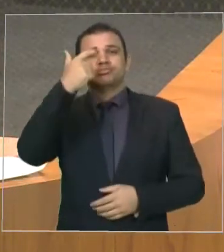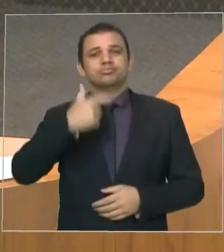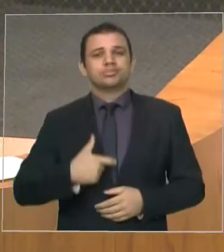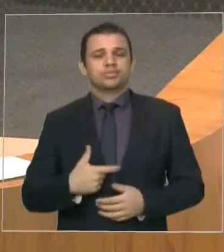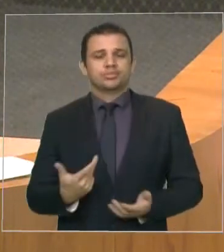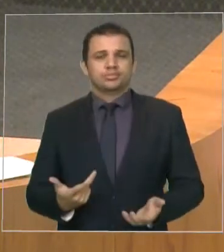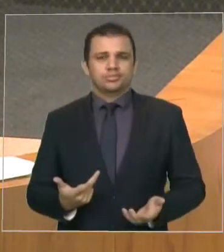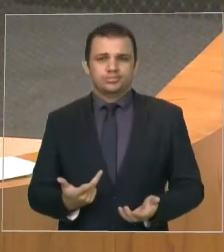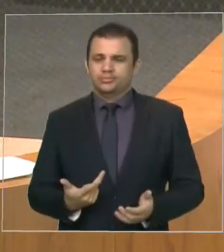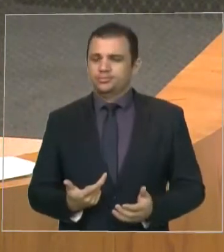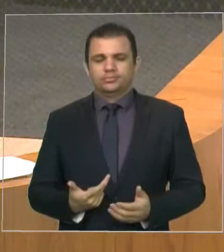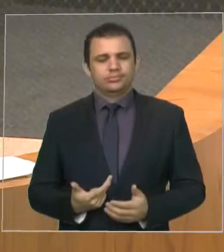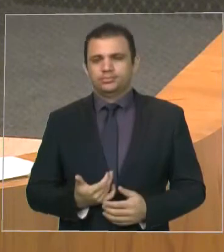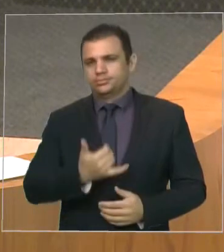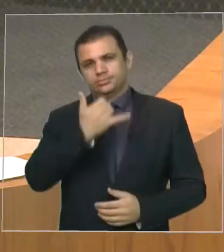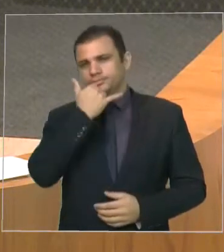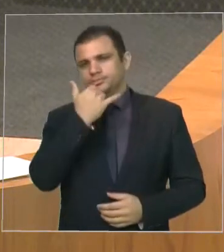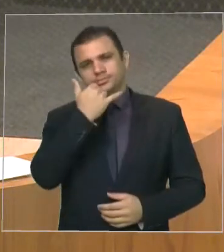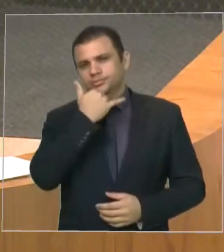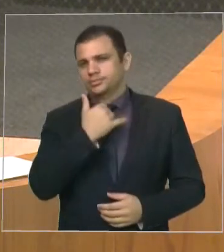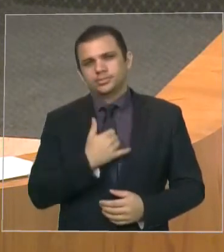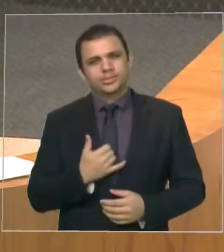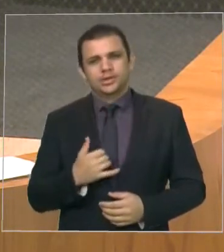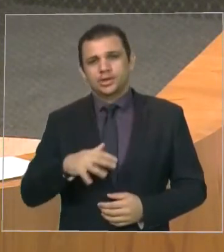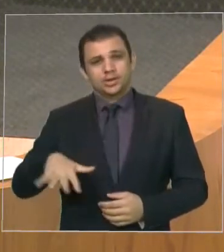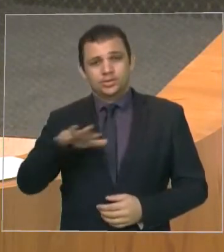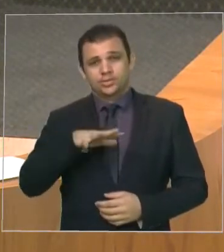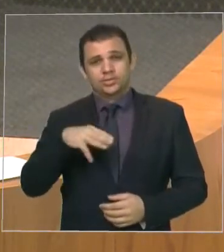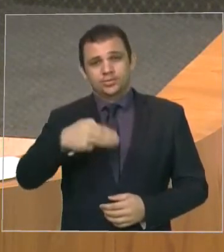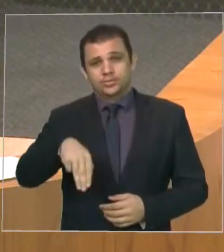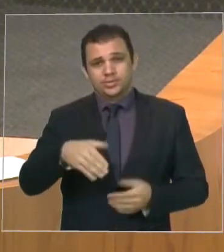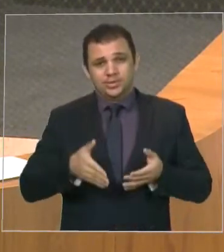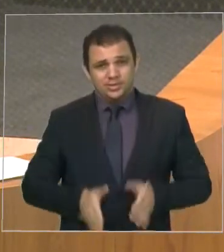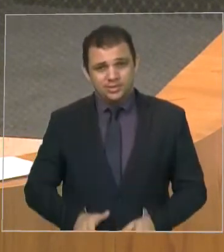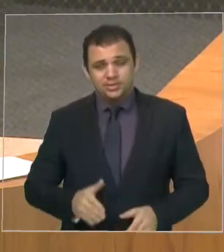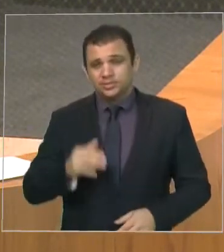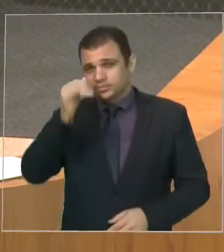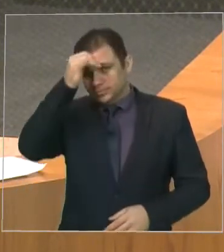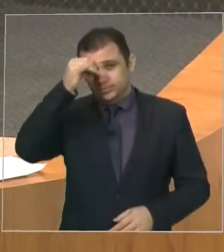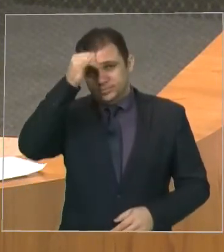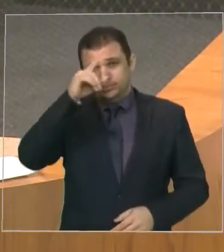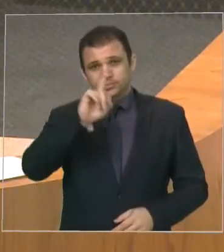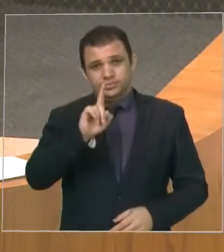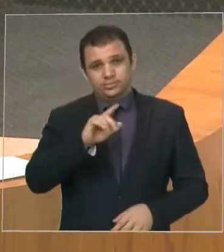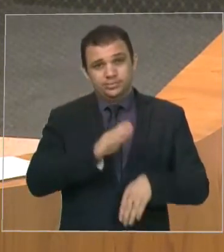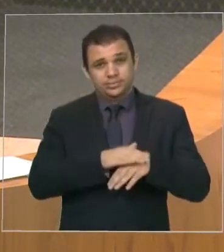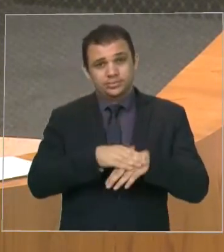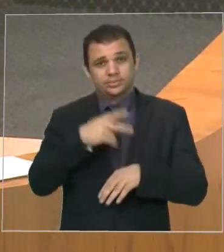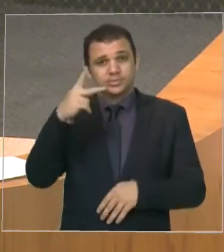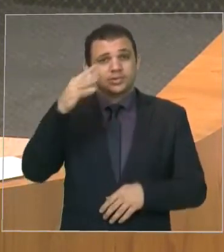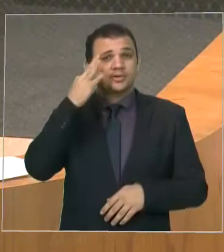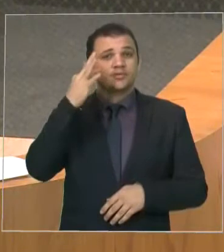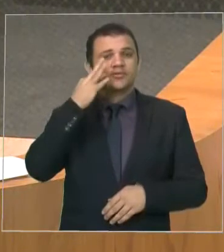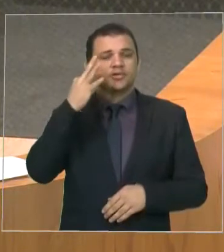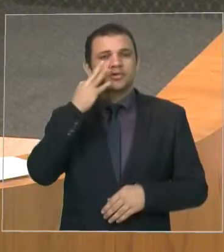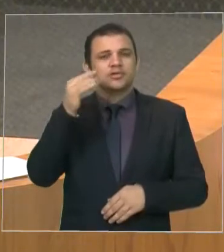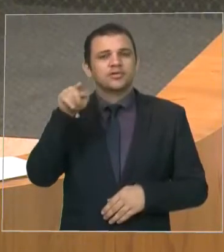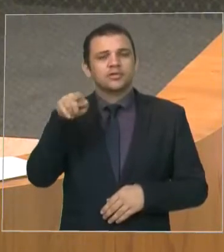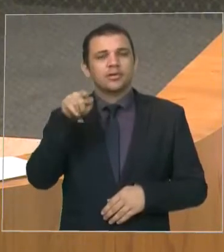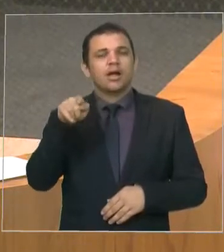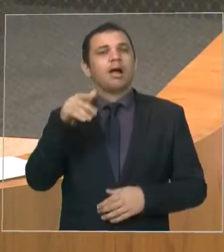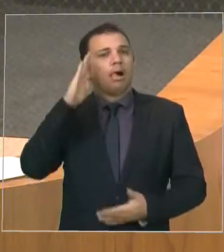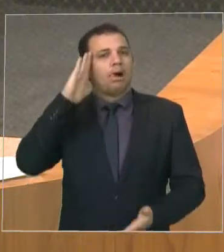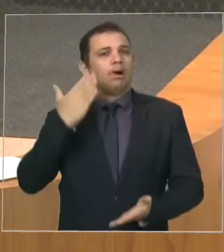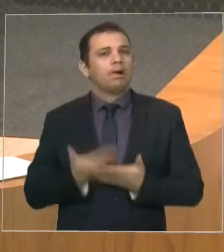os maranhenses não são bobos. Essa de Flávio Dino não cola,